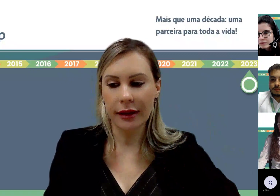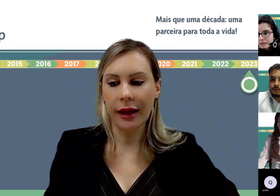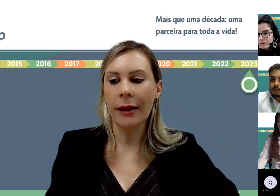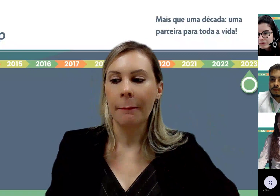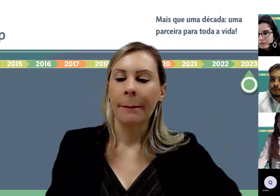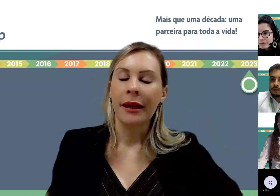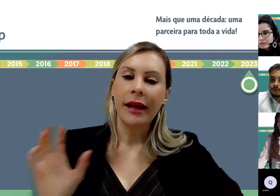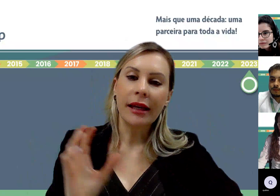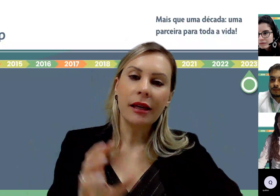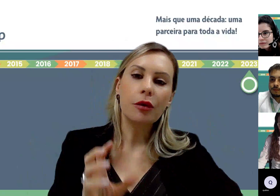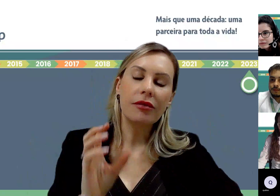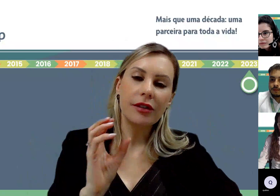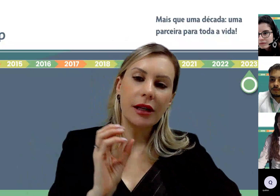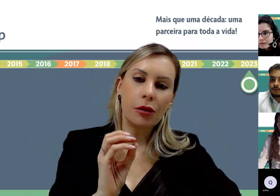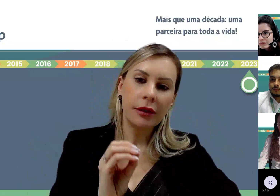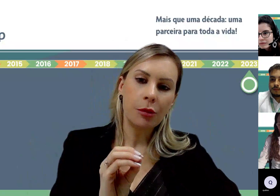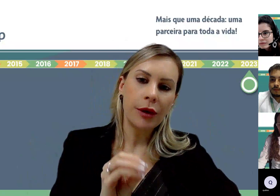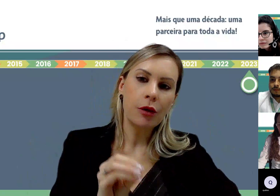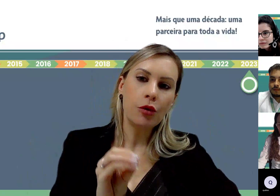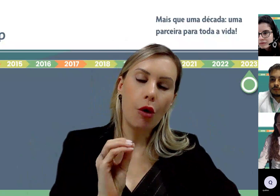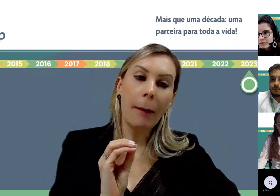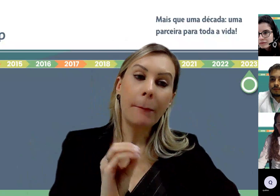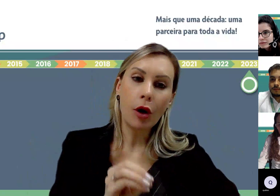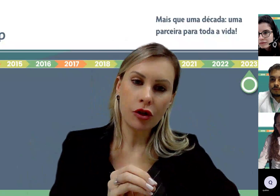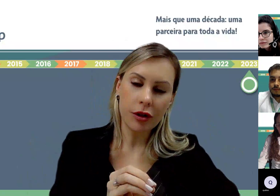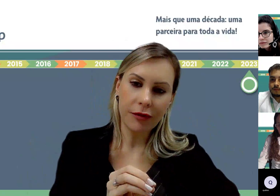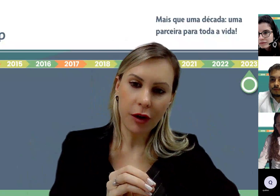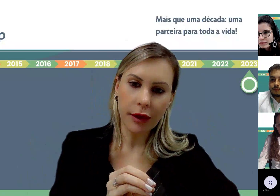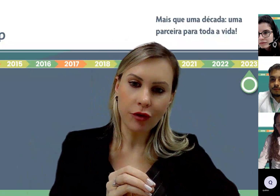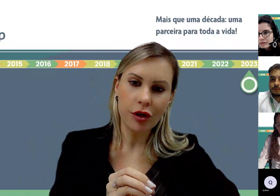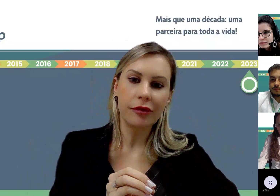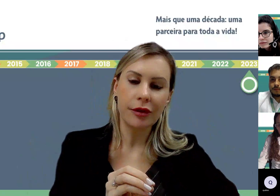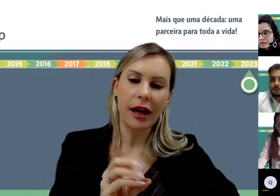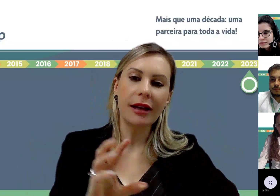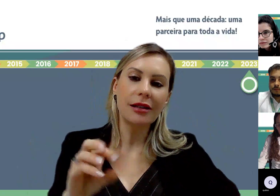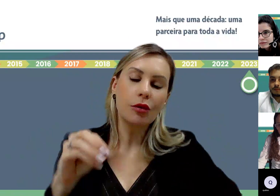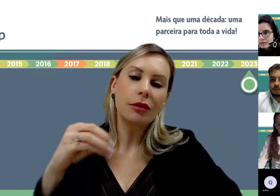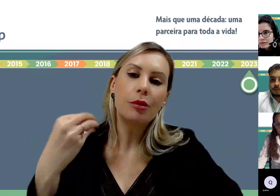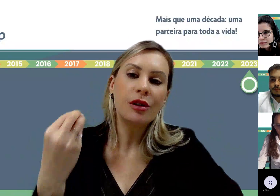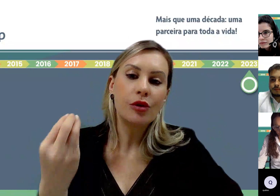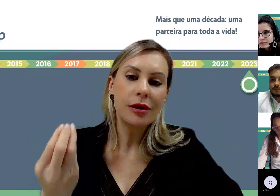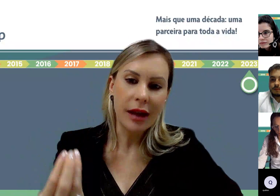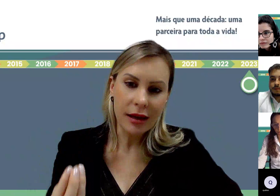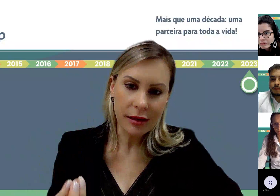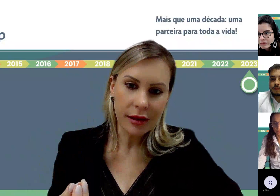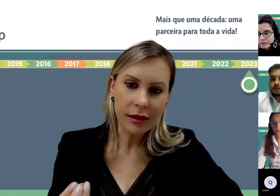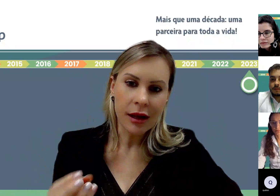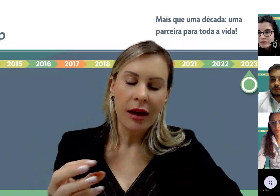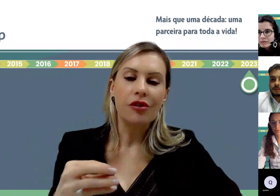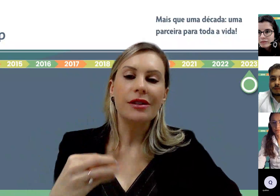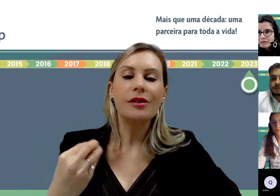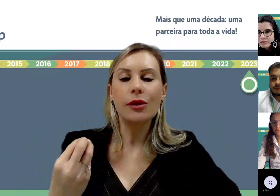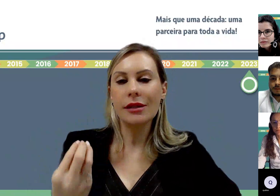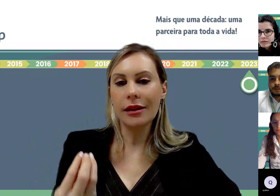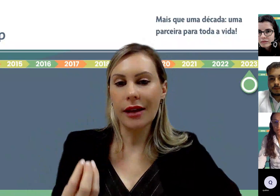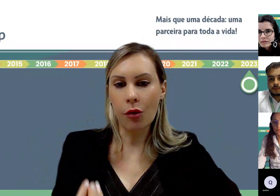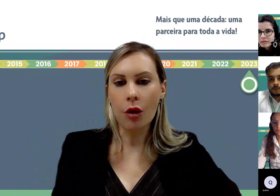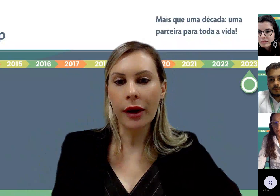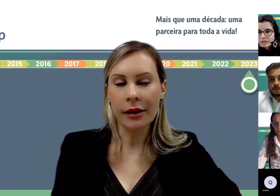se aposentar, daquilo que você contribuiu como aportes facultativos, tá? Aquelas contribuições extras